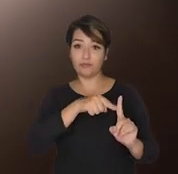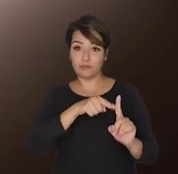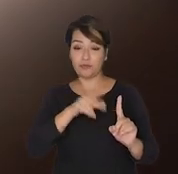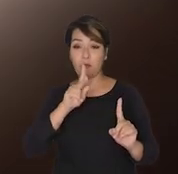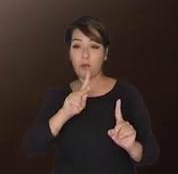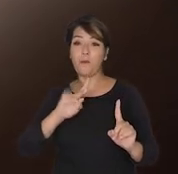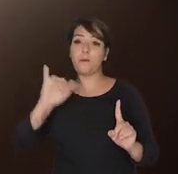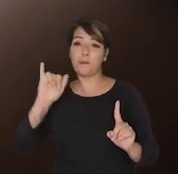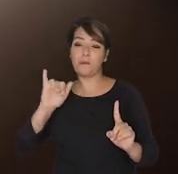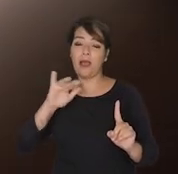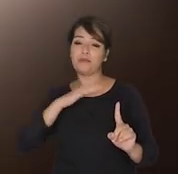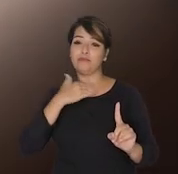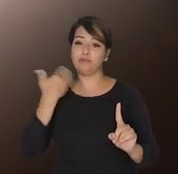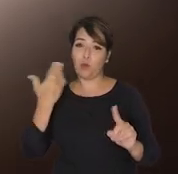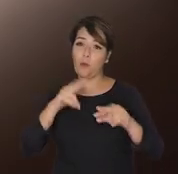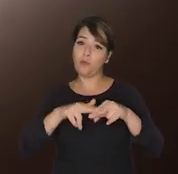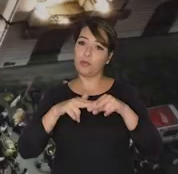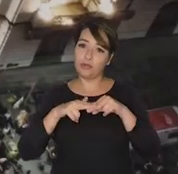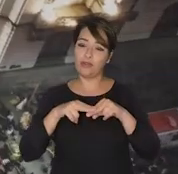meu pai.